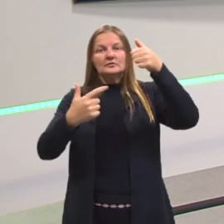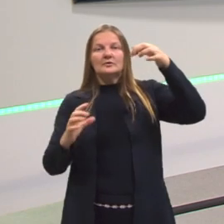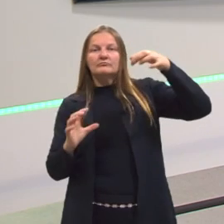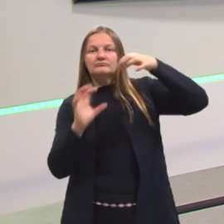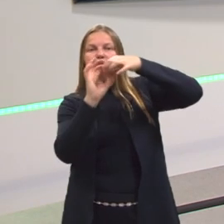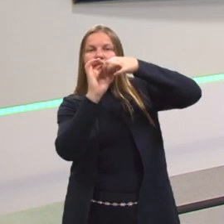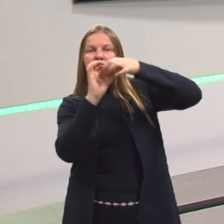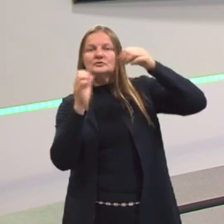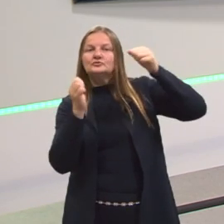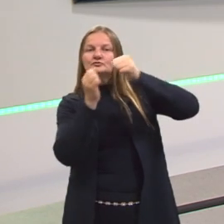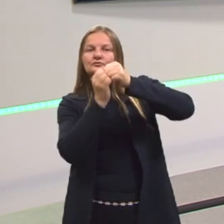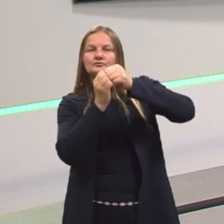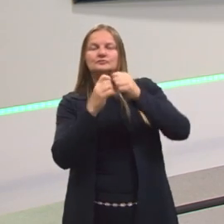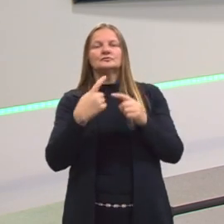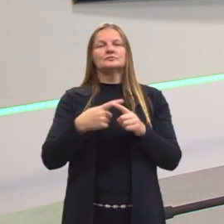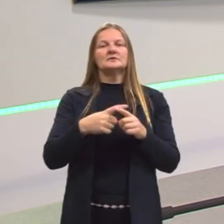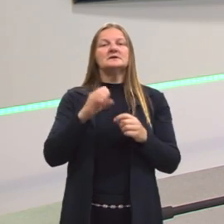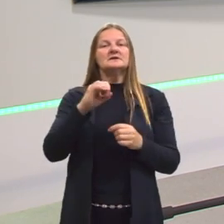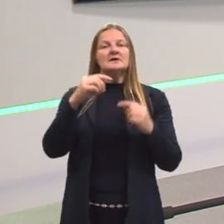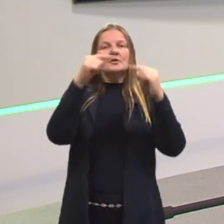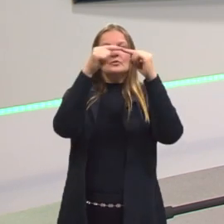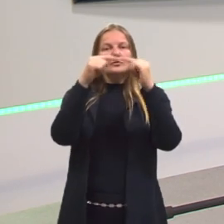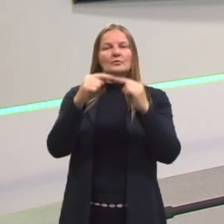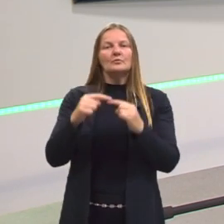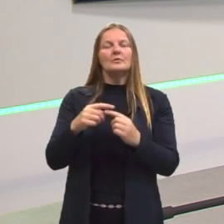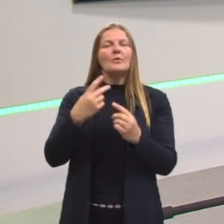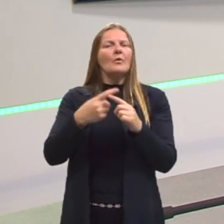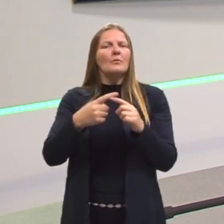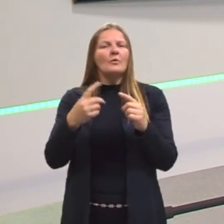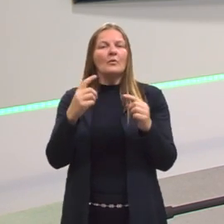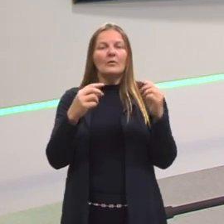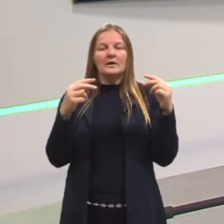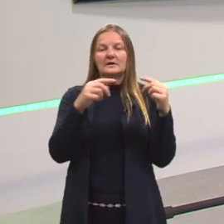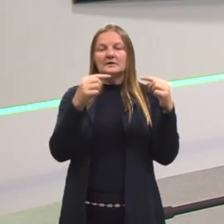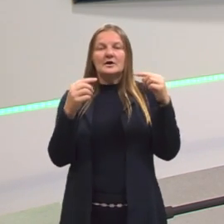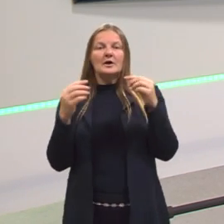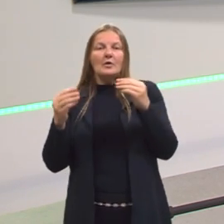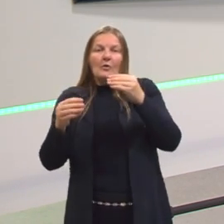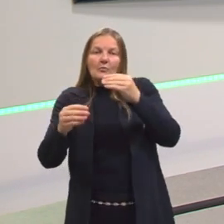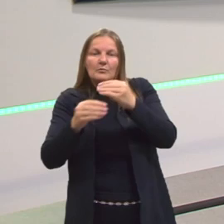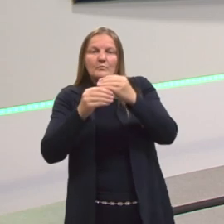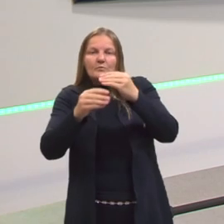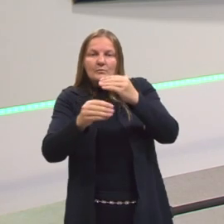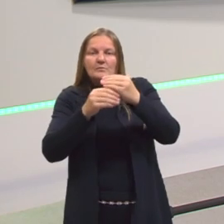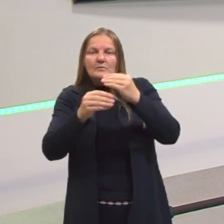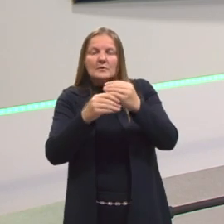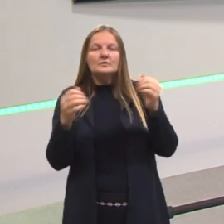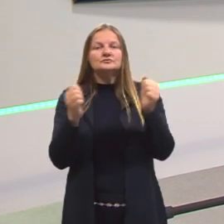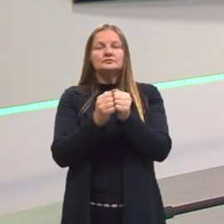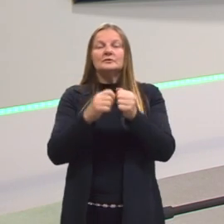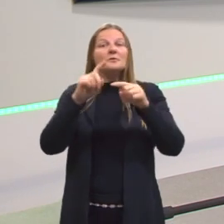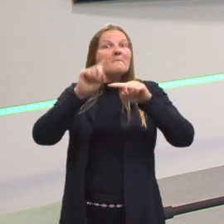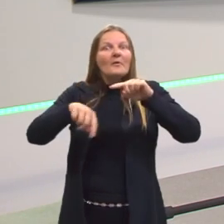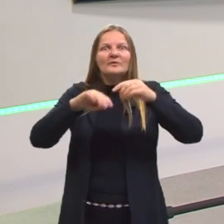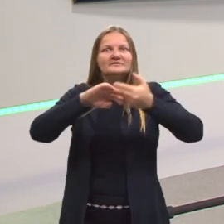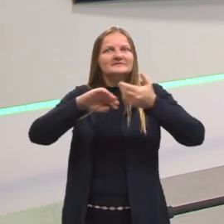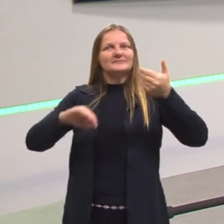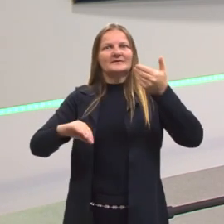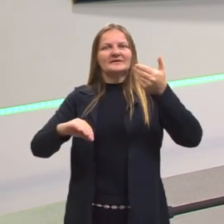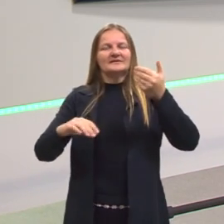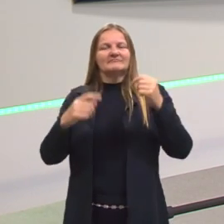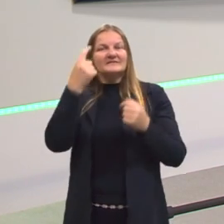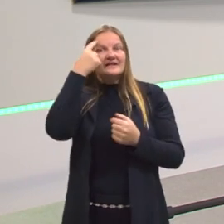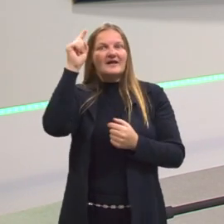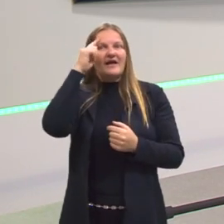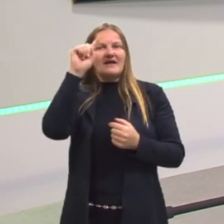estar juntas ali se ela é coordenada uma coordena a outra então elas também precisam estar juntas eu não posso separar porque